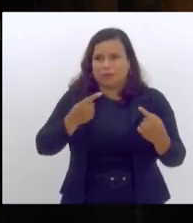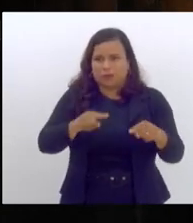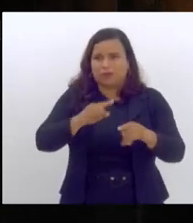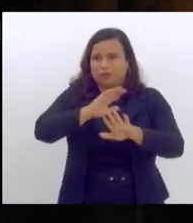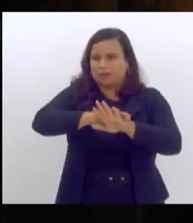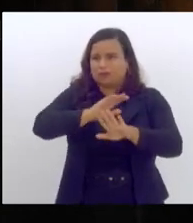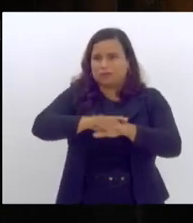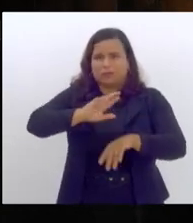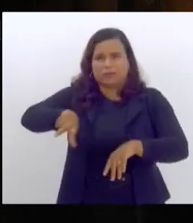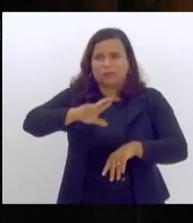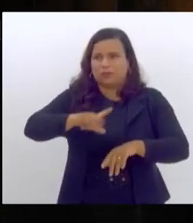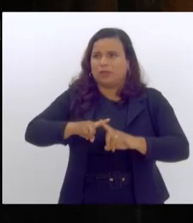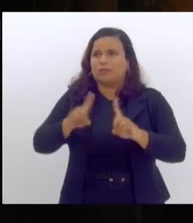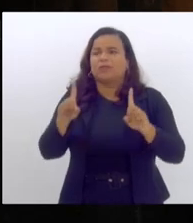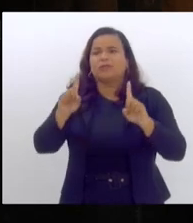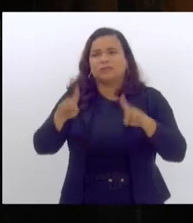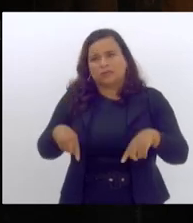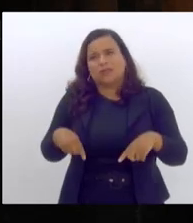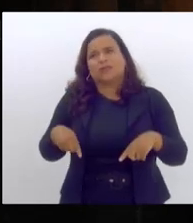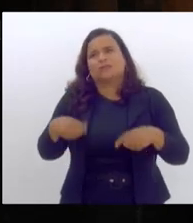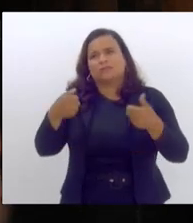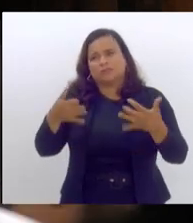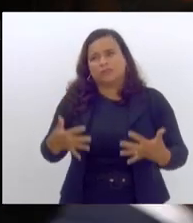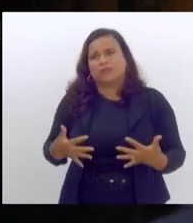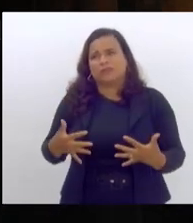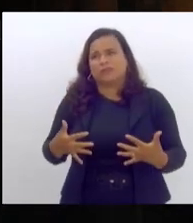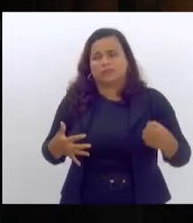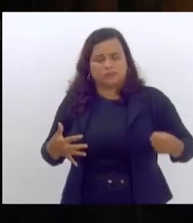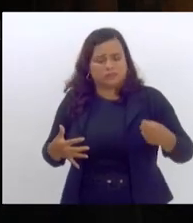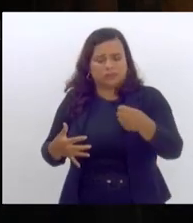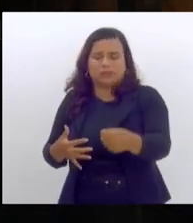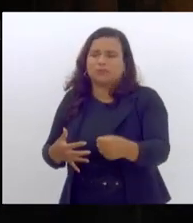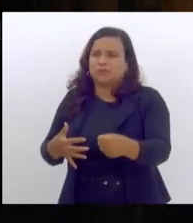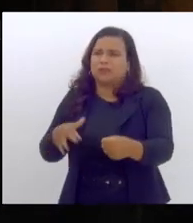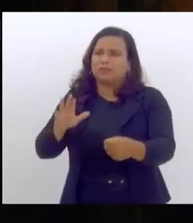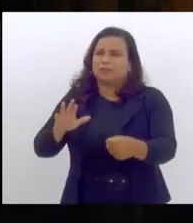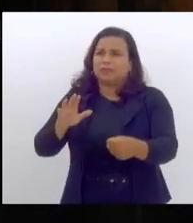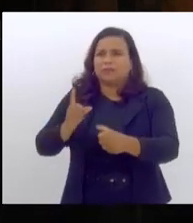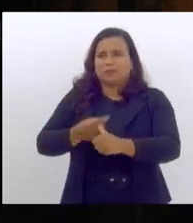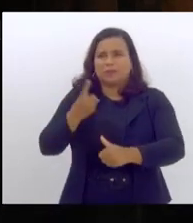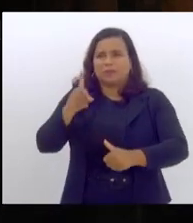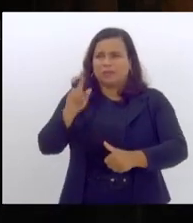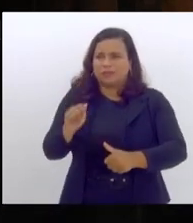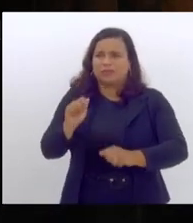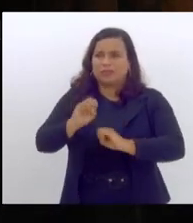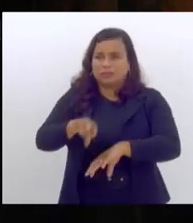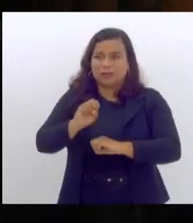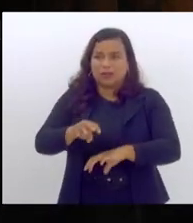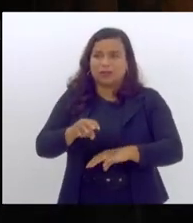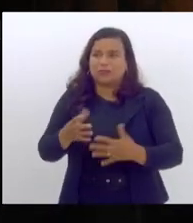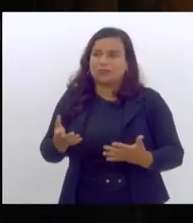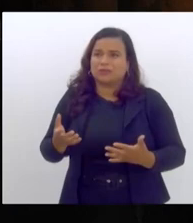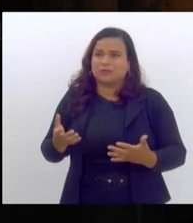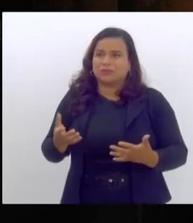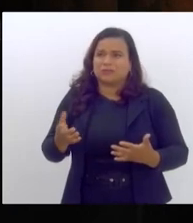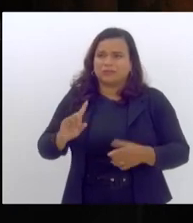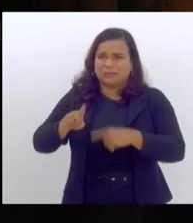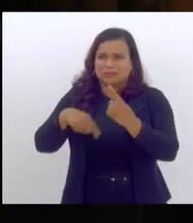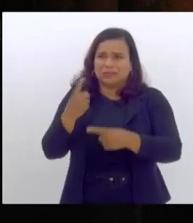ideológico aqui, mas aqui a questão é que botar esse cara logo nesse primeiro dia de aula numa eleição tão política,